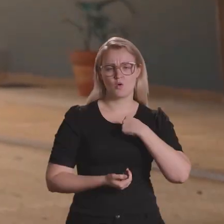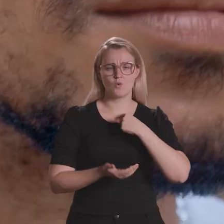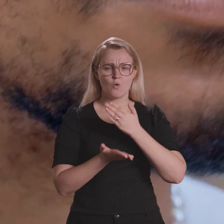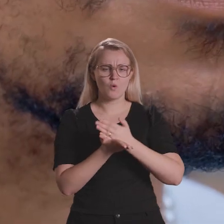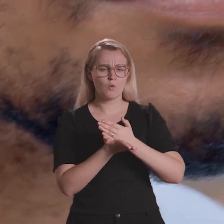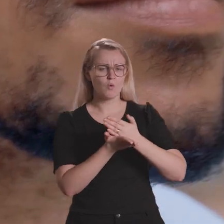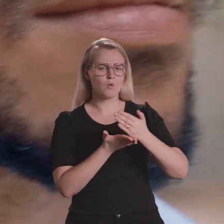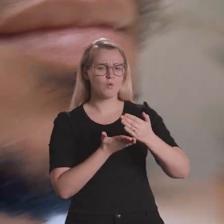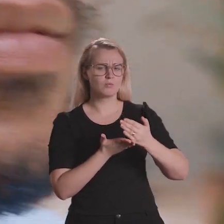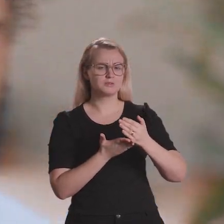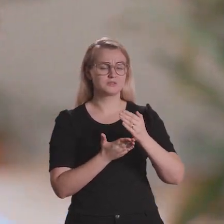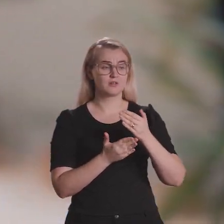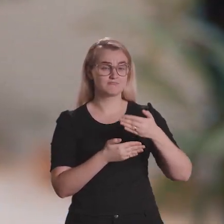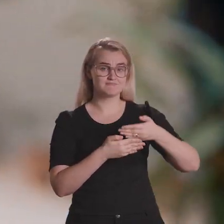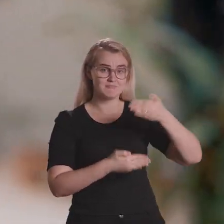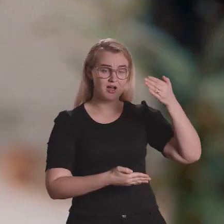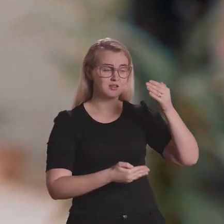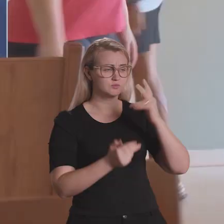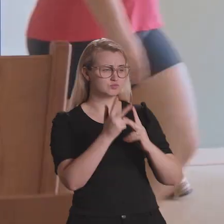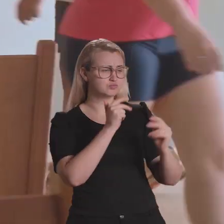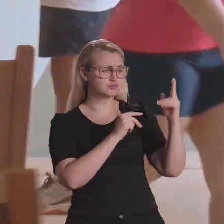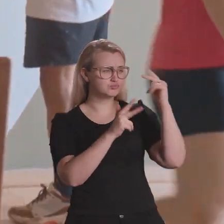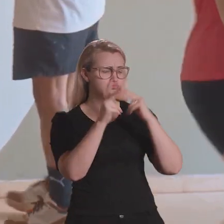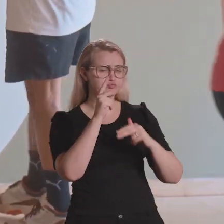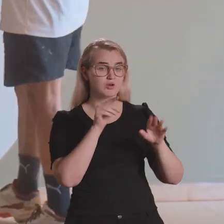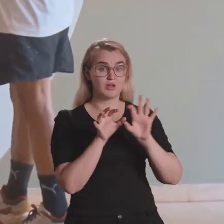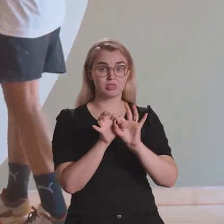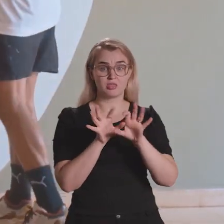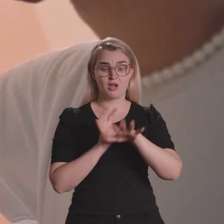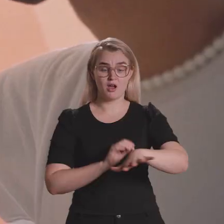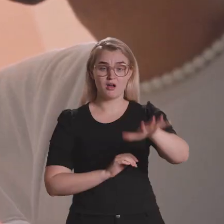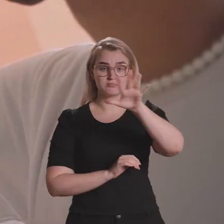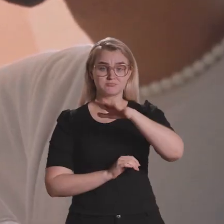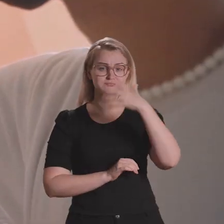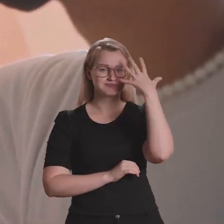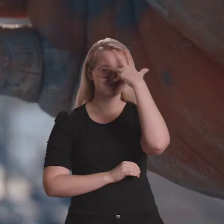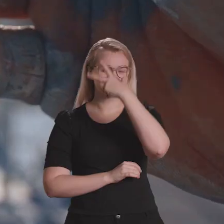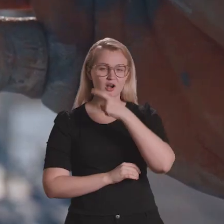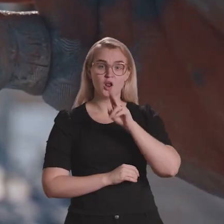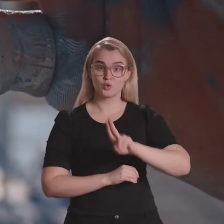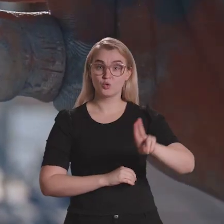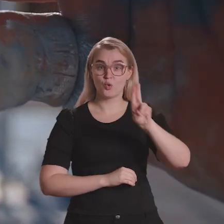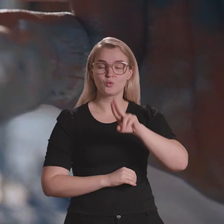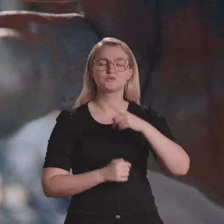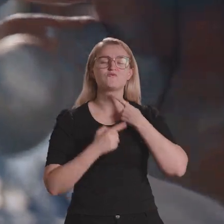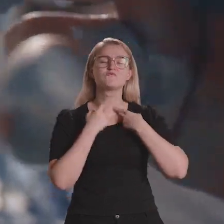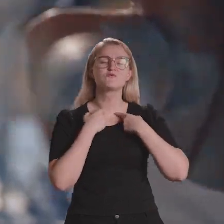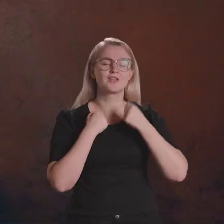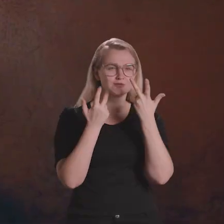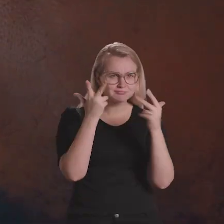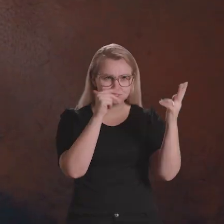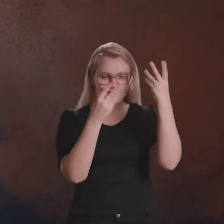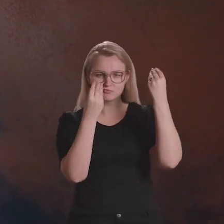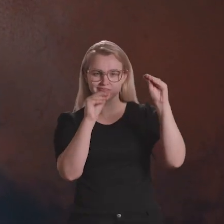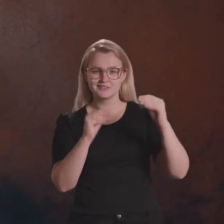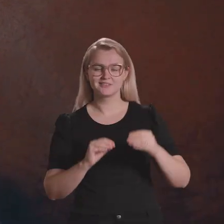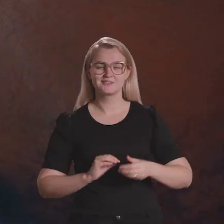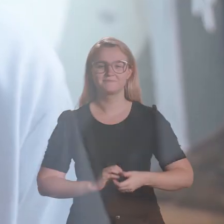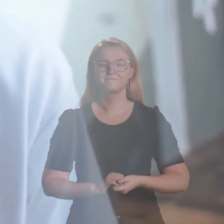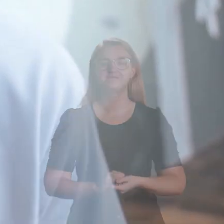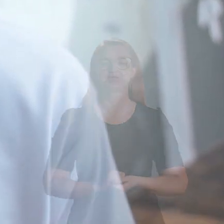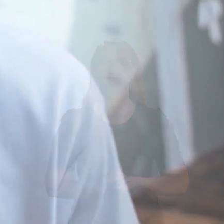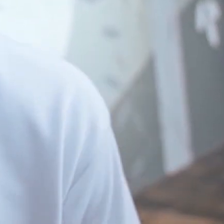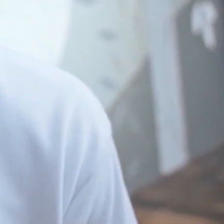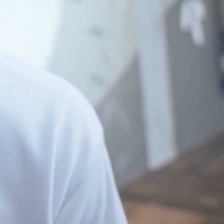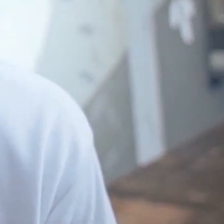Eu comecei a pintar parede para deixar um ambiente bonito. Parede lisa dá vontade de desenhar e colocar alguma